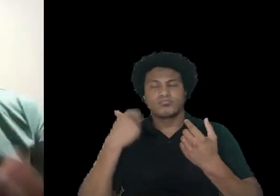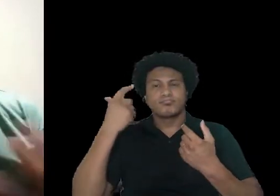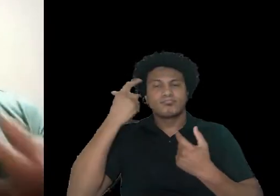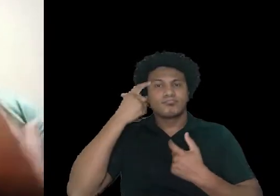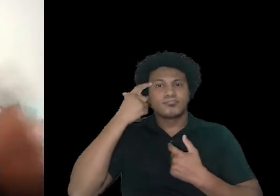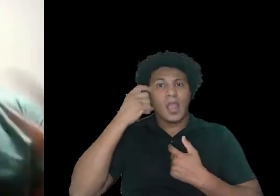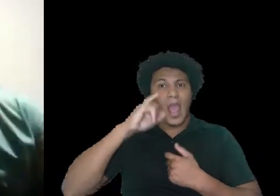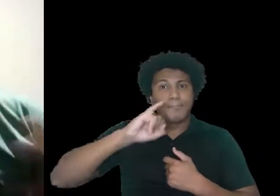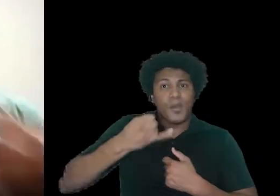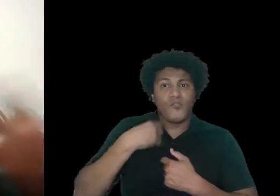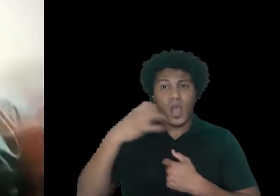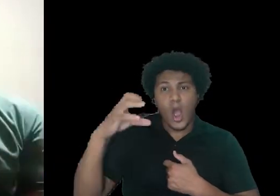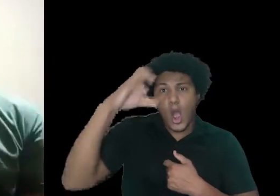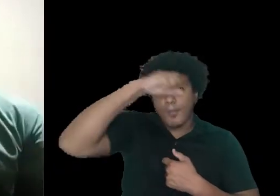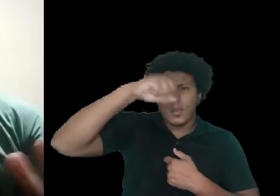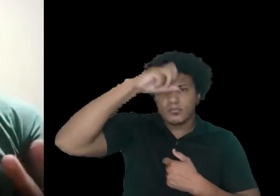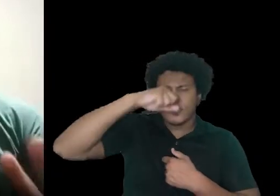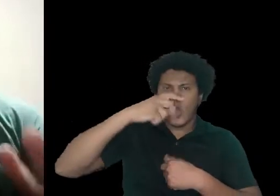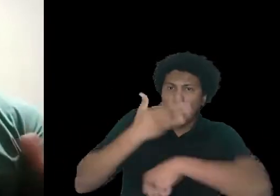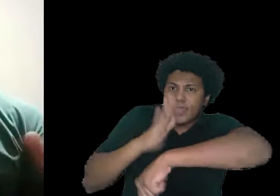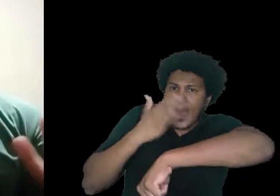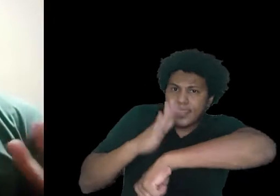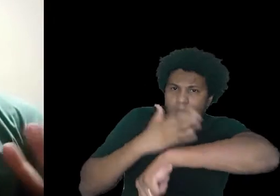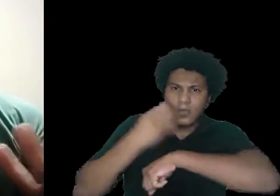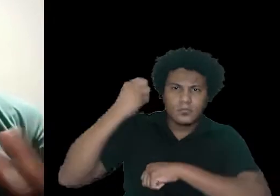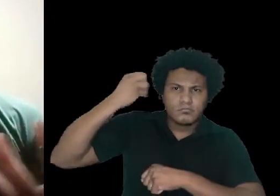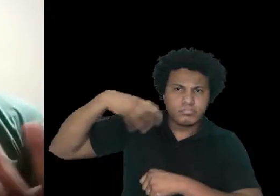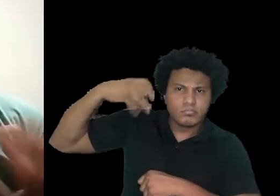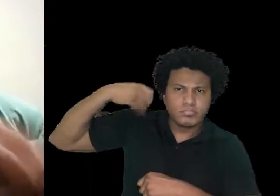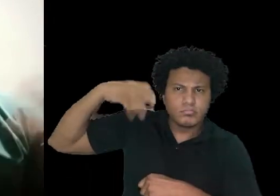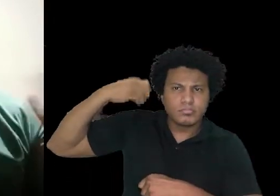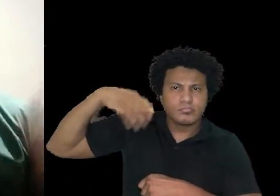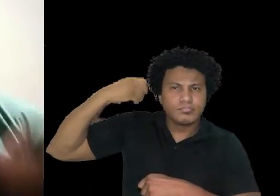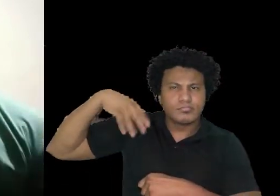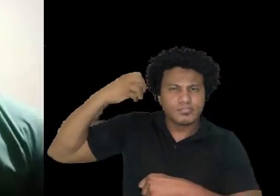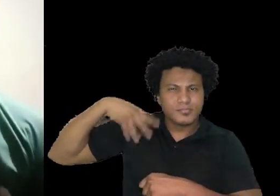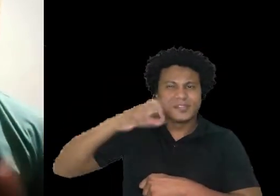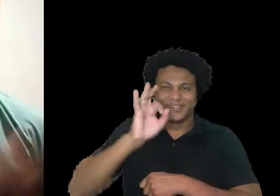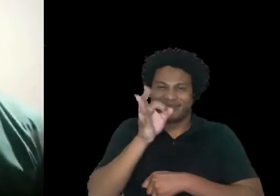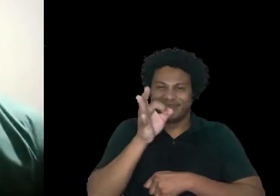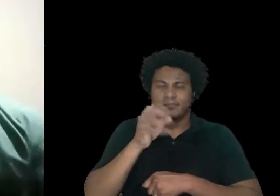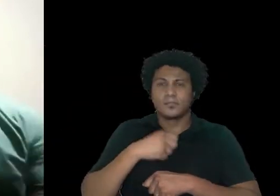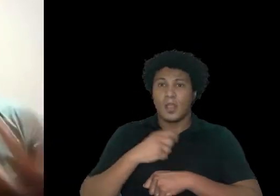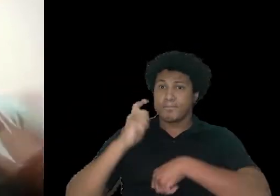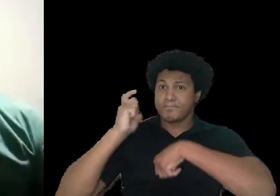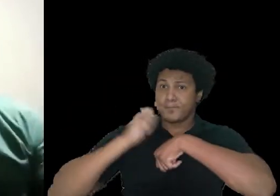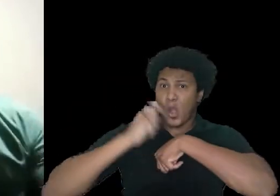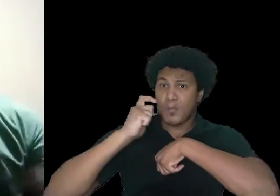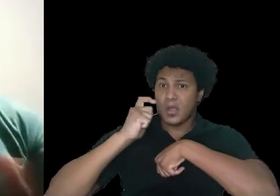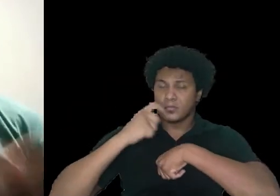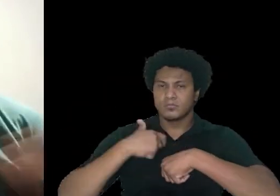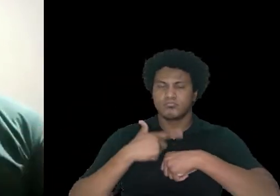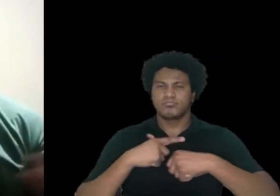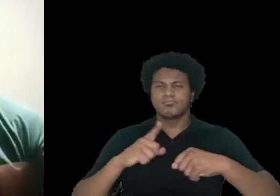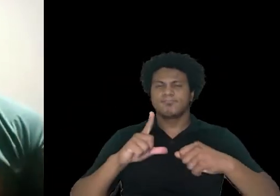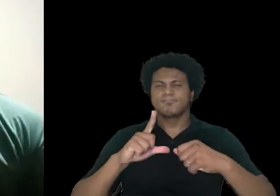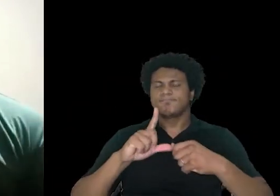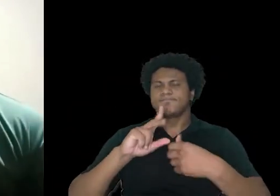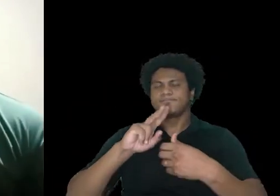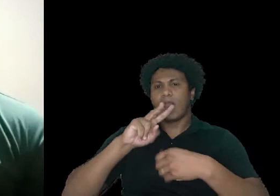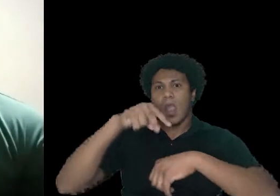mesmo experimentar e treinar essa audiodescrição, né? Feita no momento mesmo da